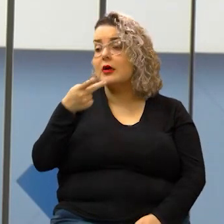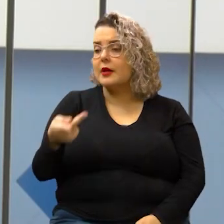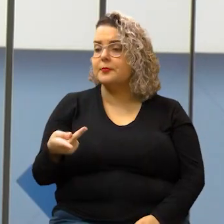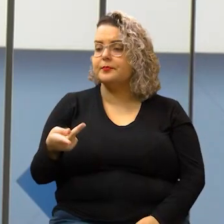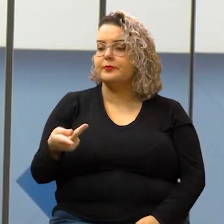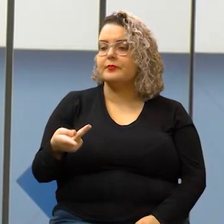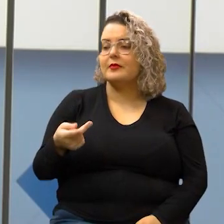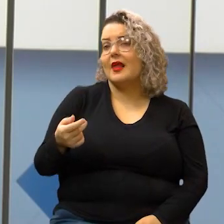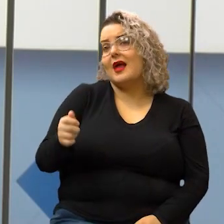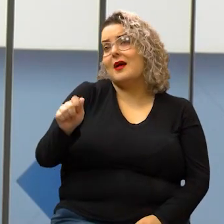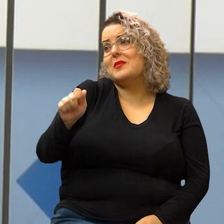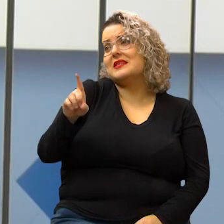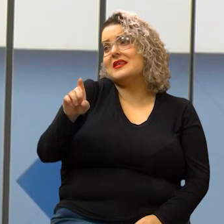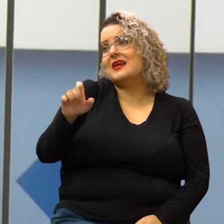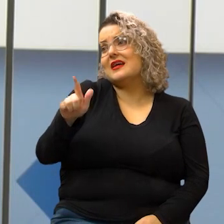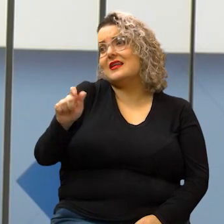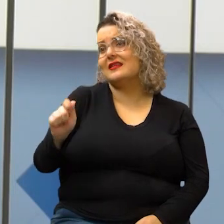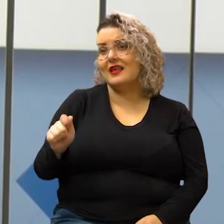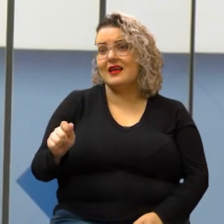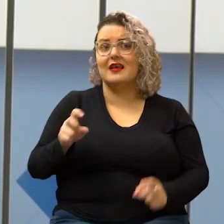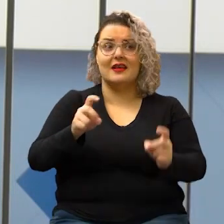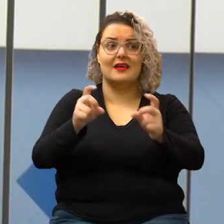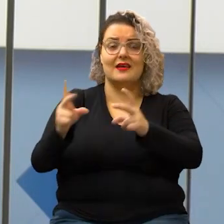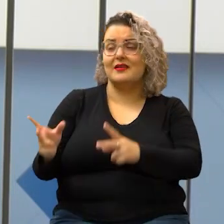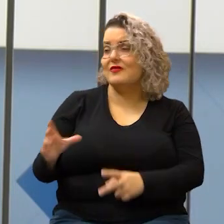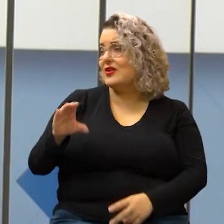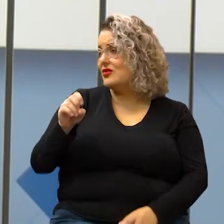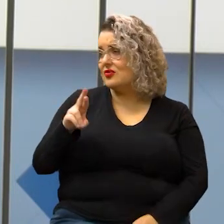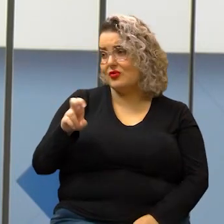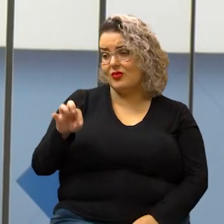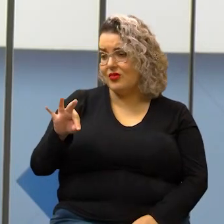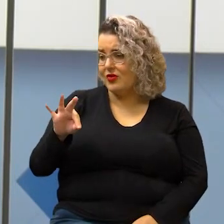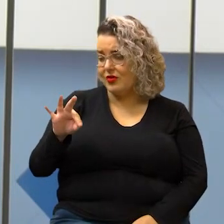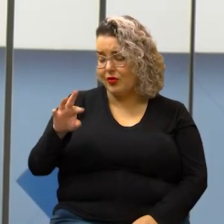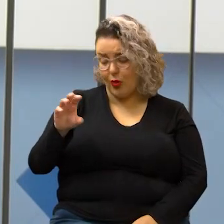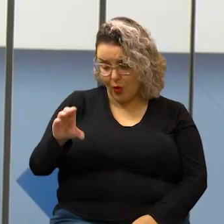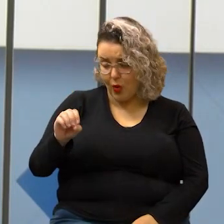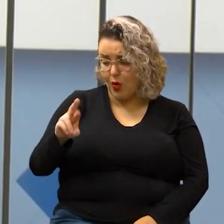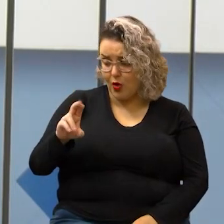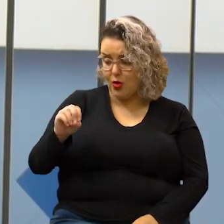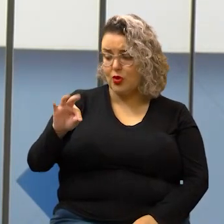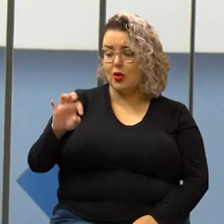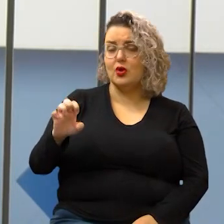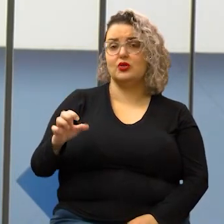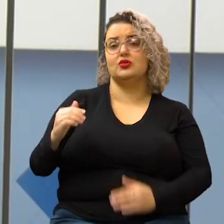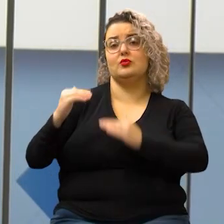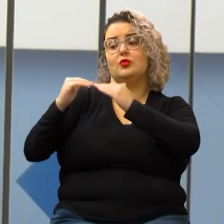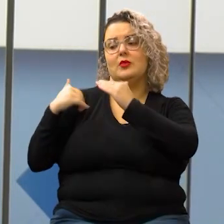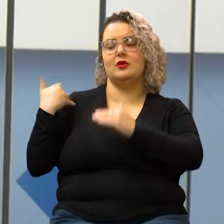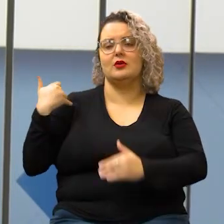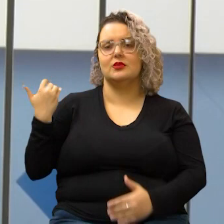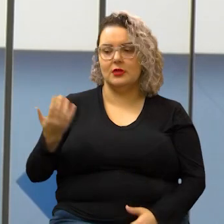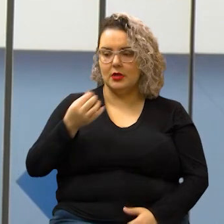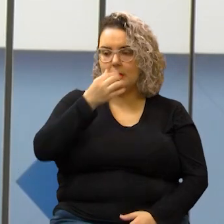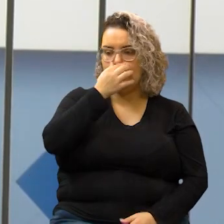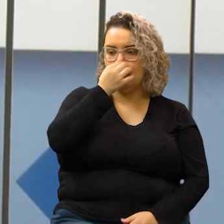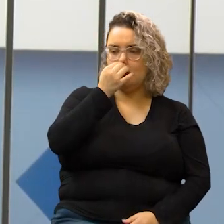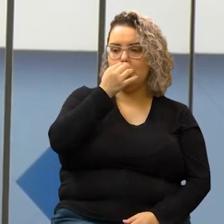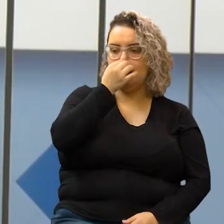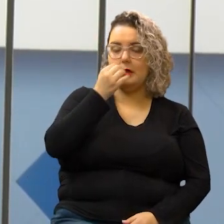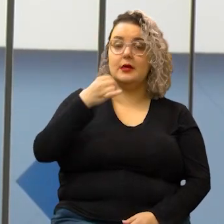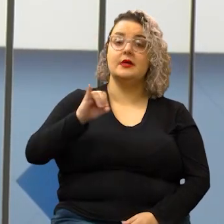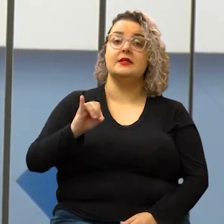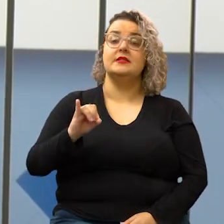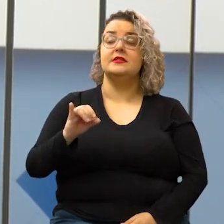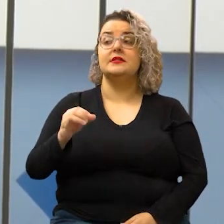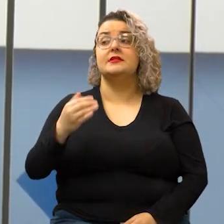mas e a adega que está na esquina e vende o corote pro menor? Se o menor tem aquele